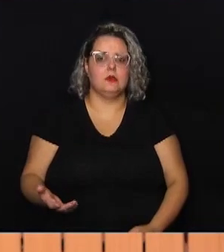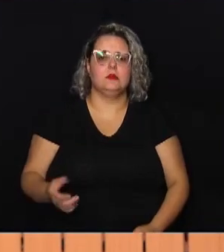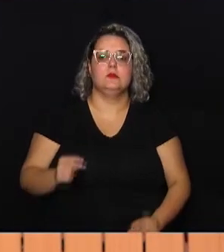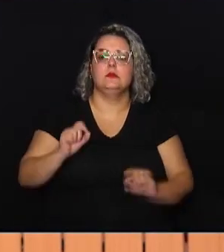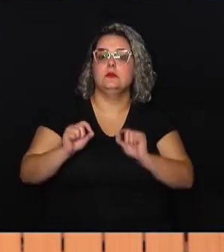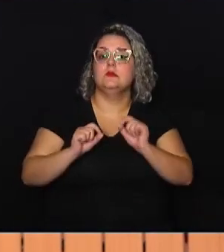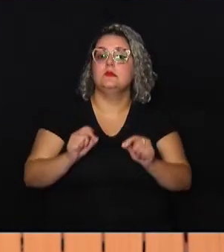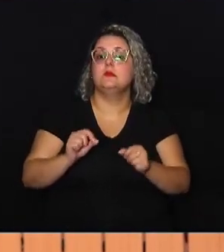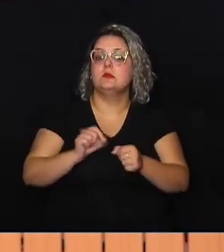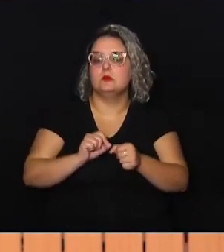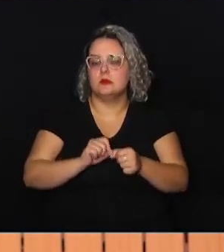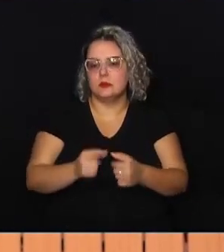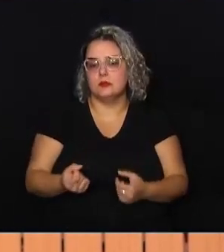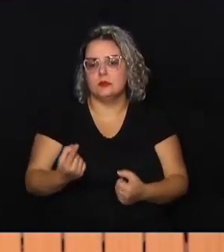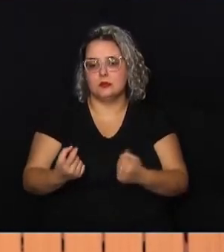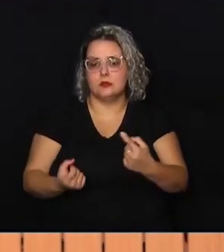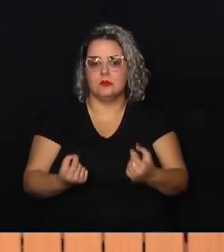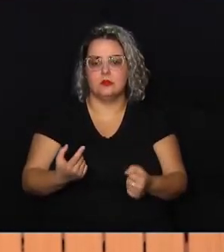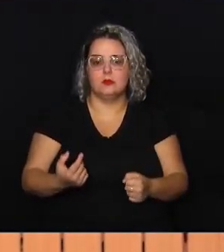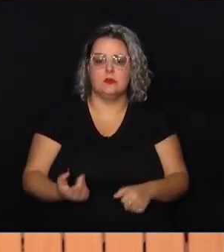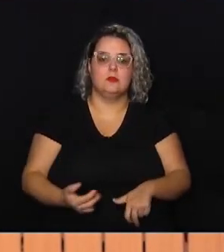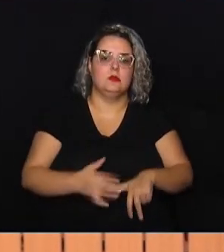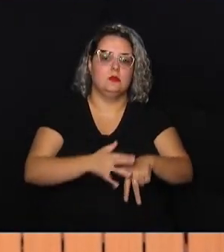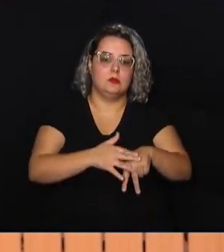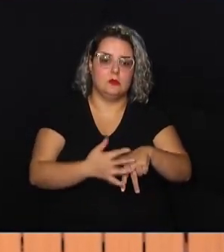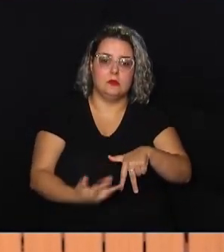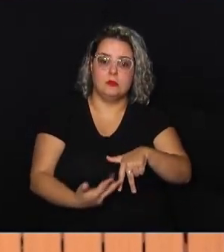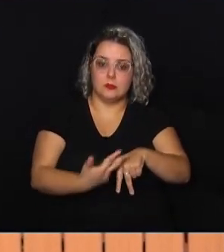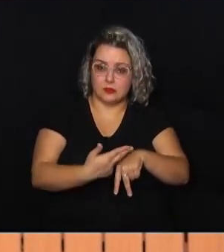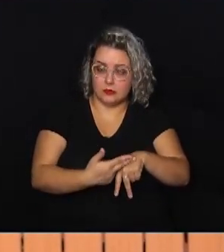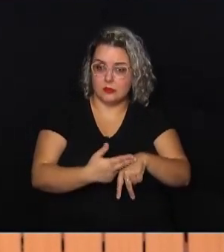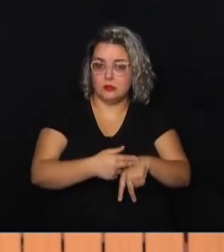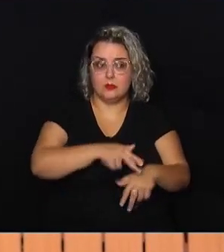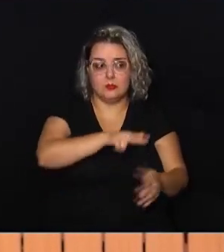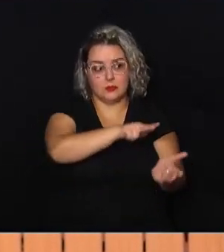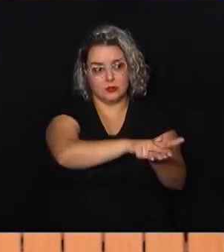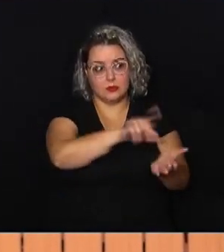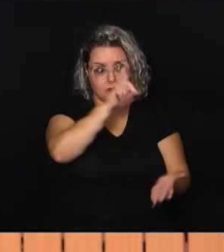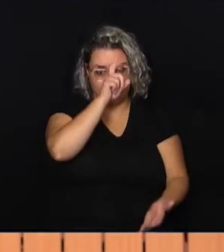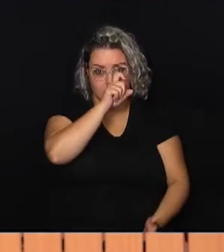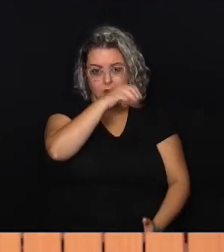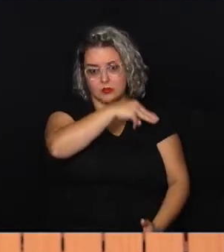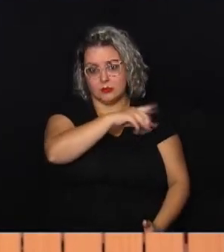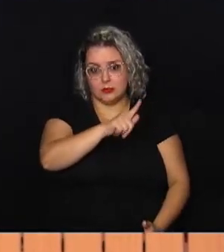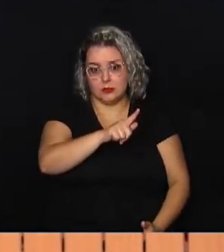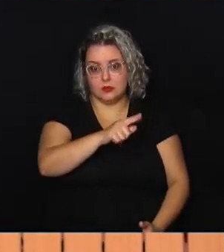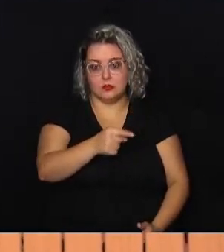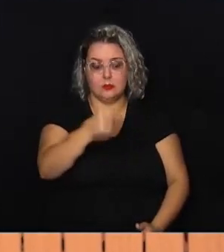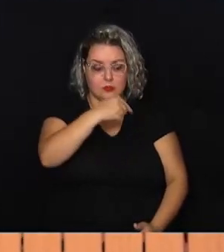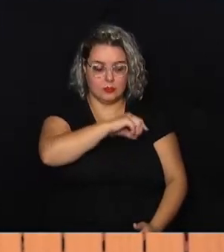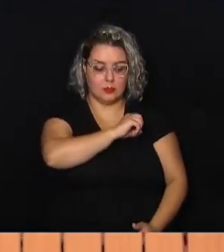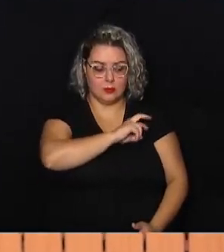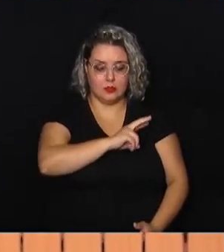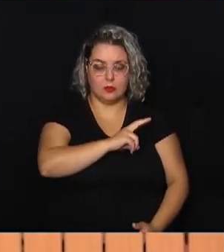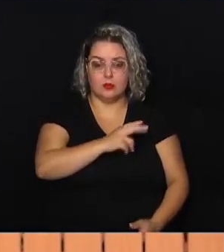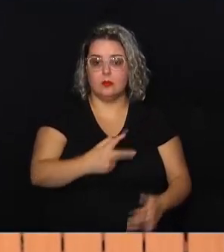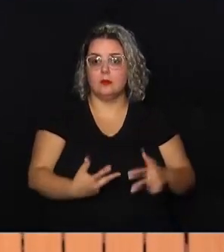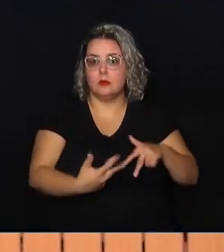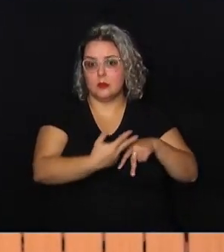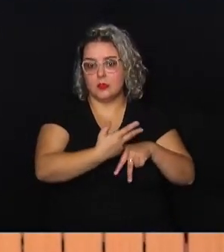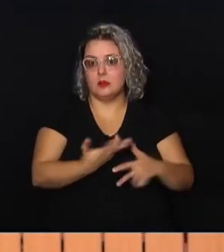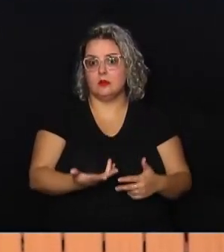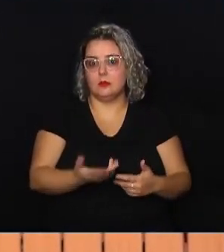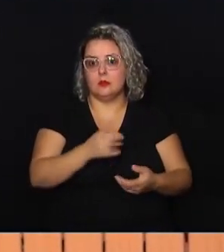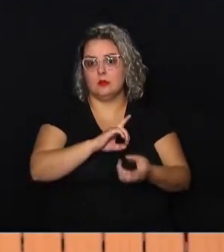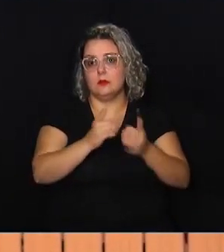fazer? Alguns pacientes cirúrgicos que foram internados no Mário Gatti, nós estamos transportando para o Ouro Verde para que eles fossem operados para tentar dinamizar